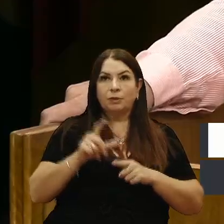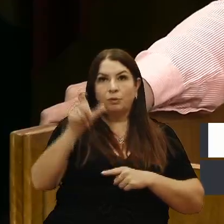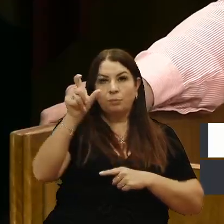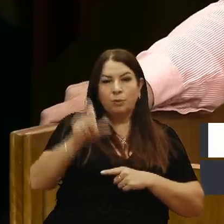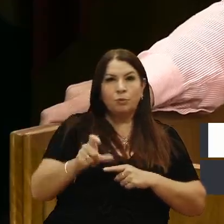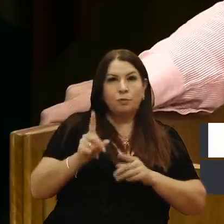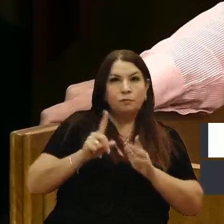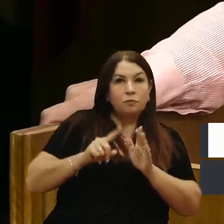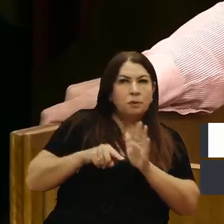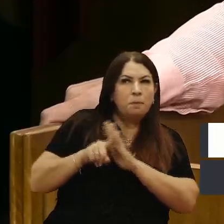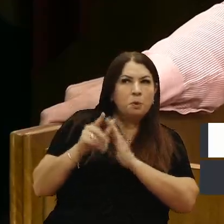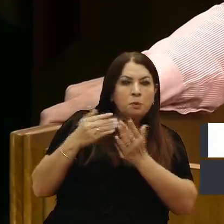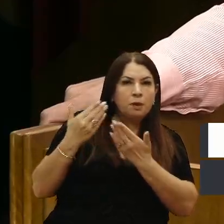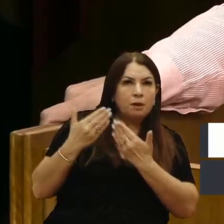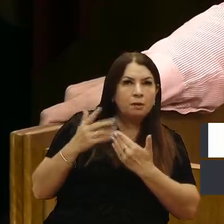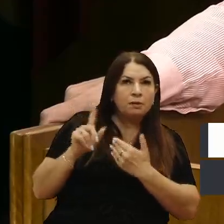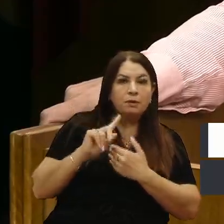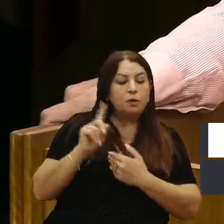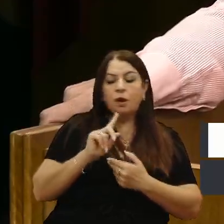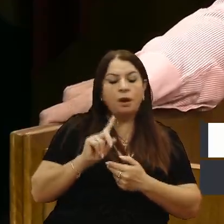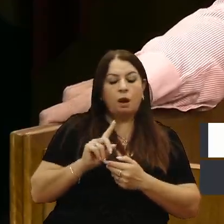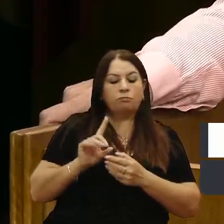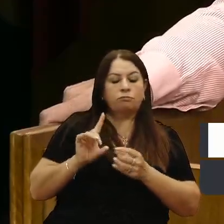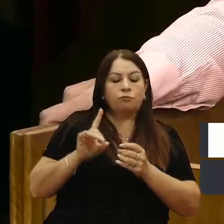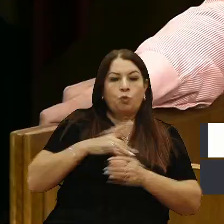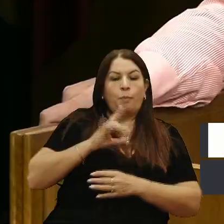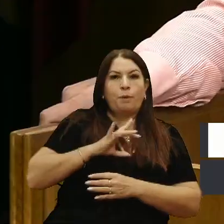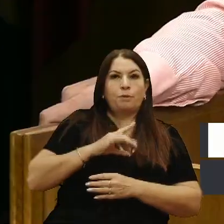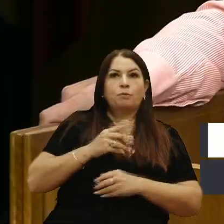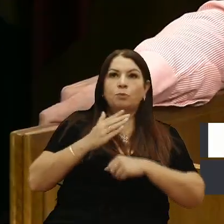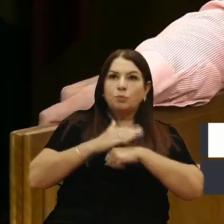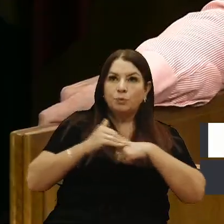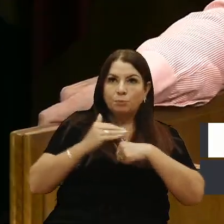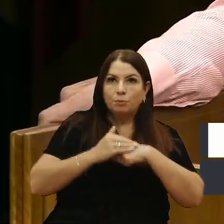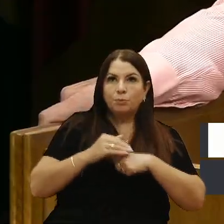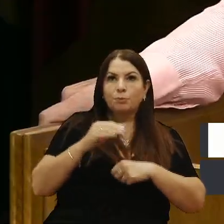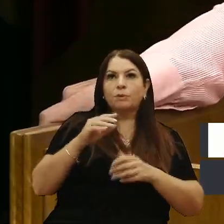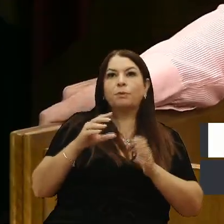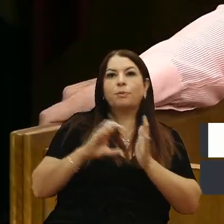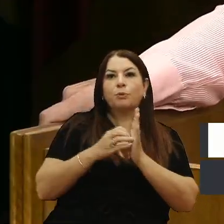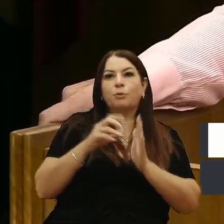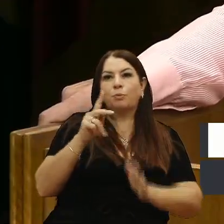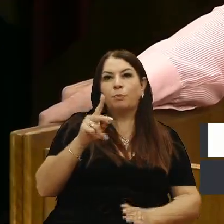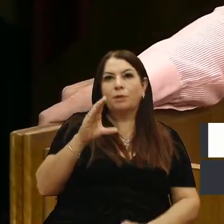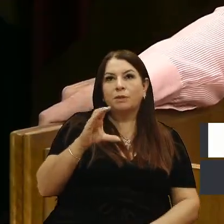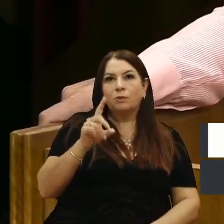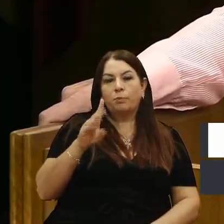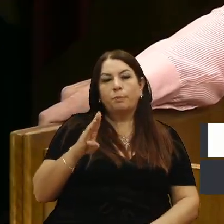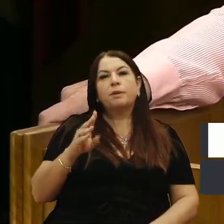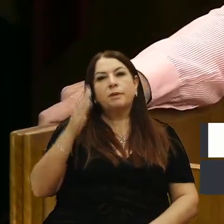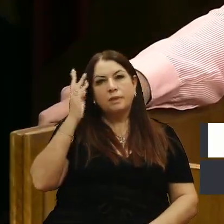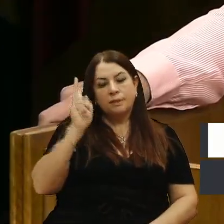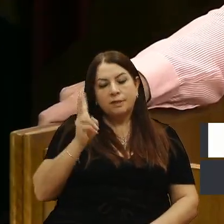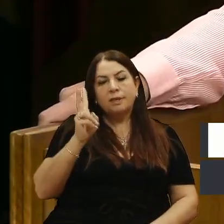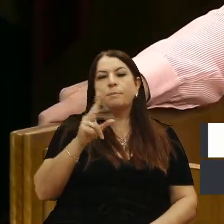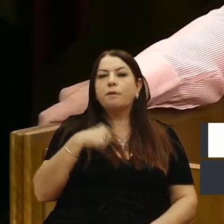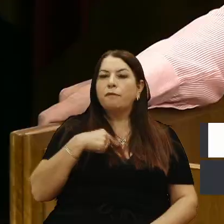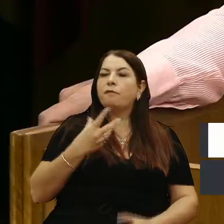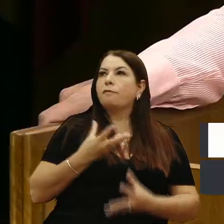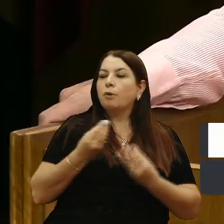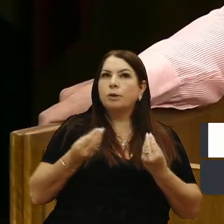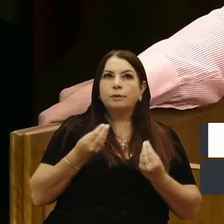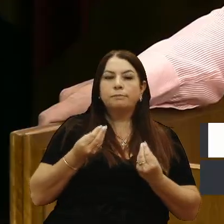questionadas, a senhora não titubeou. Então, eu tenho um grande carinho pelo PCdoB e o PCdoB sempre foi